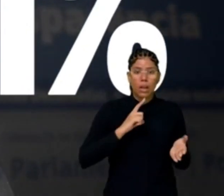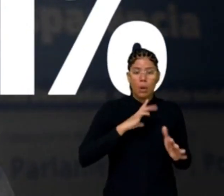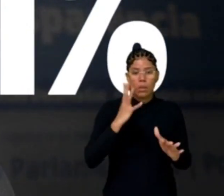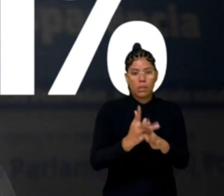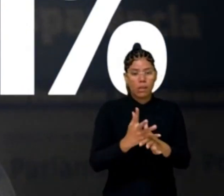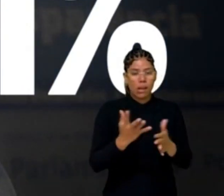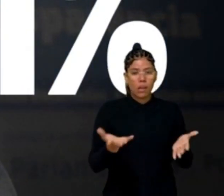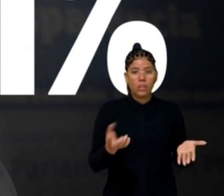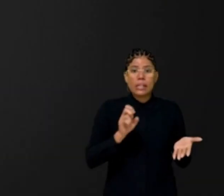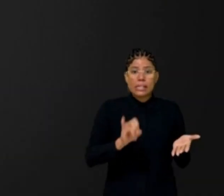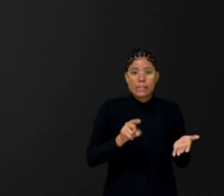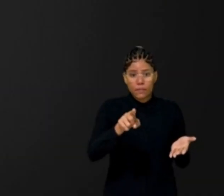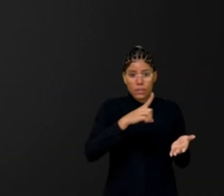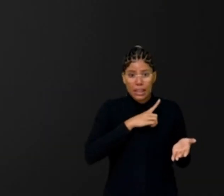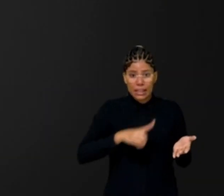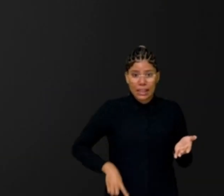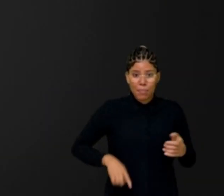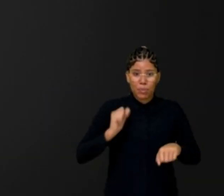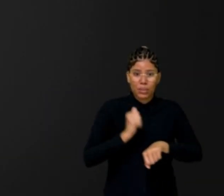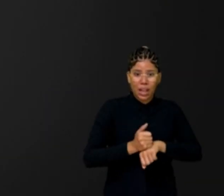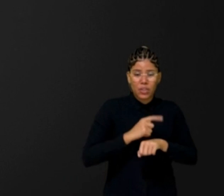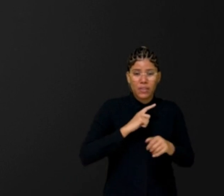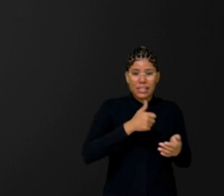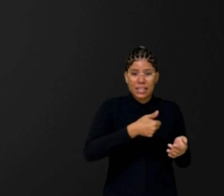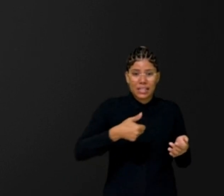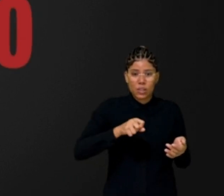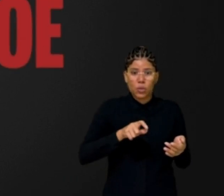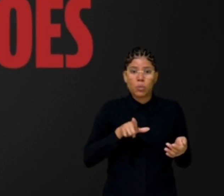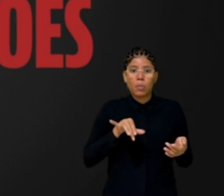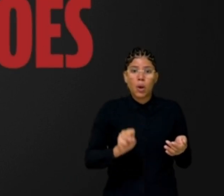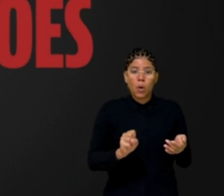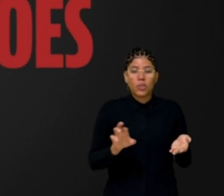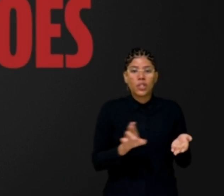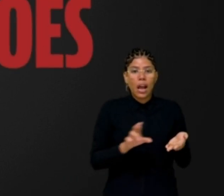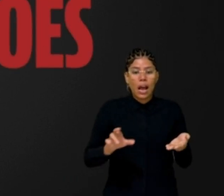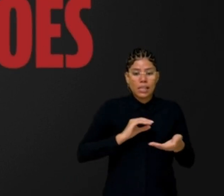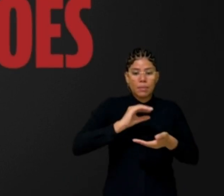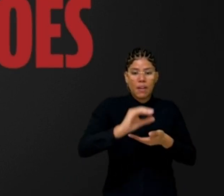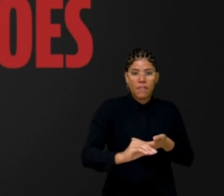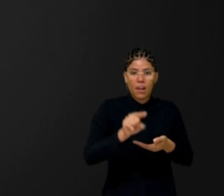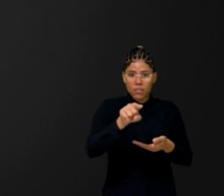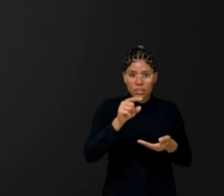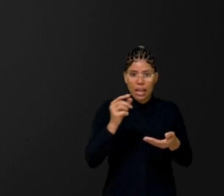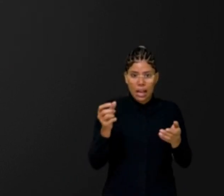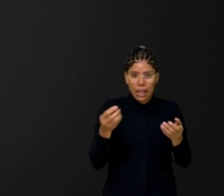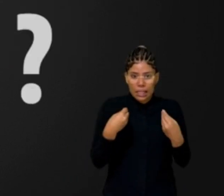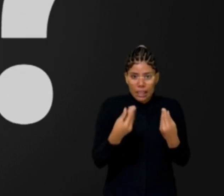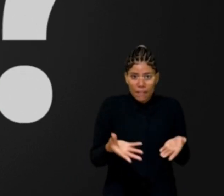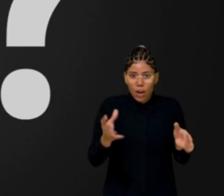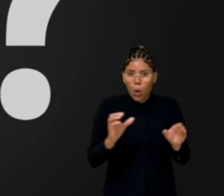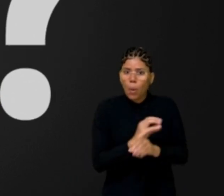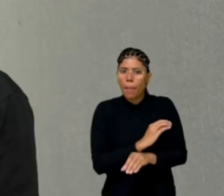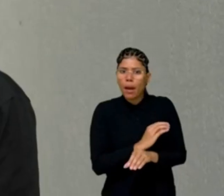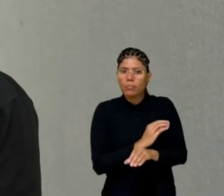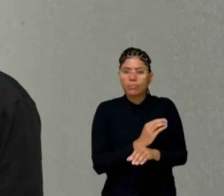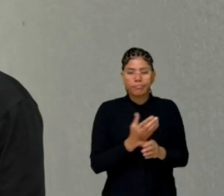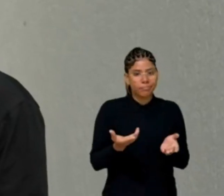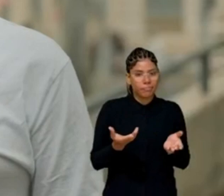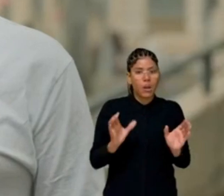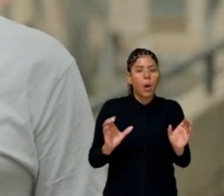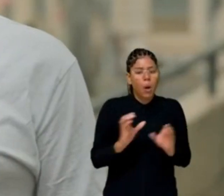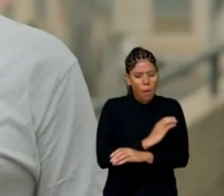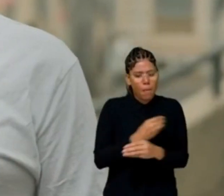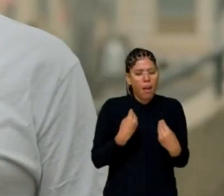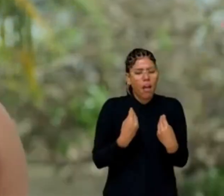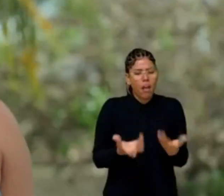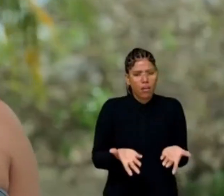compromisso de Zé Neto com o Feira. Se você fosse deputado e tivesse 118 milhões em emendas, quanto você enviaria pra Feira? Enviaria tudo.